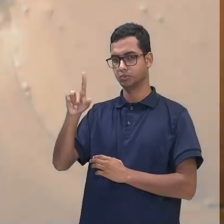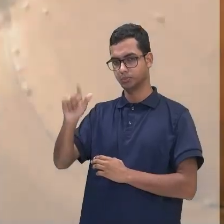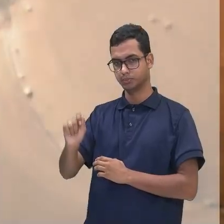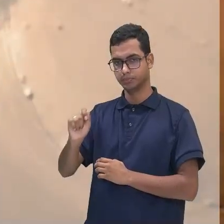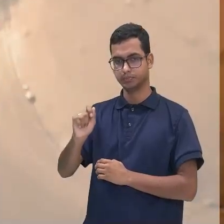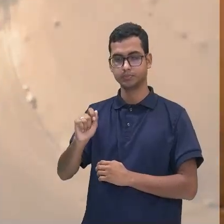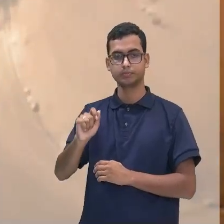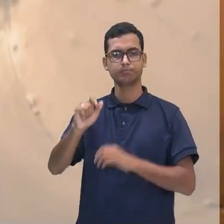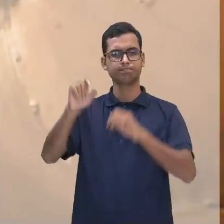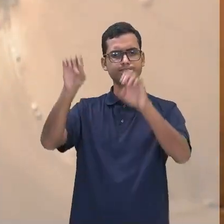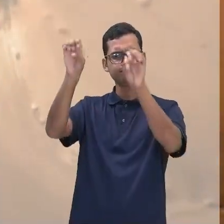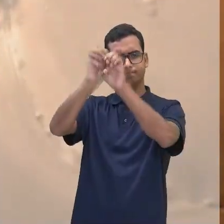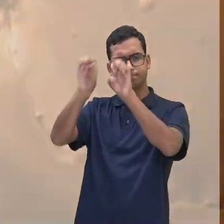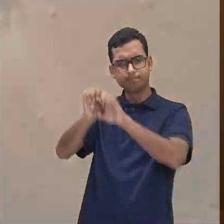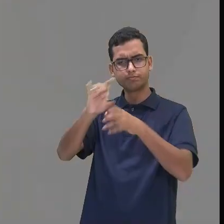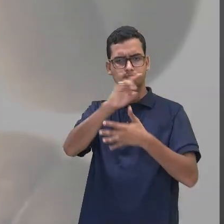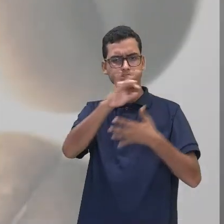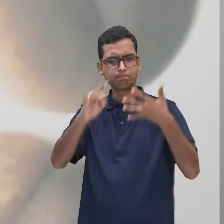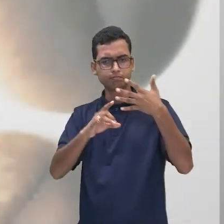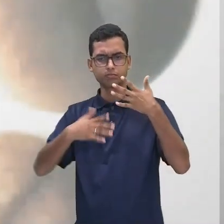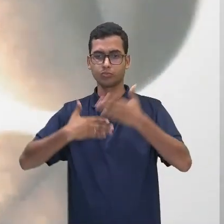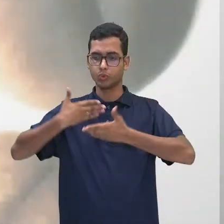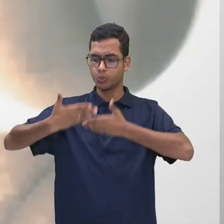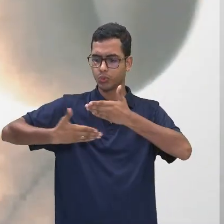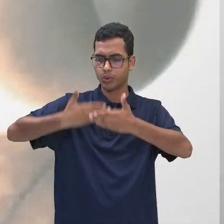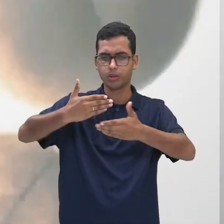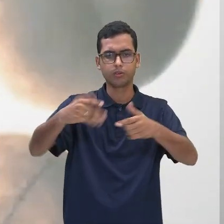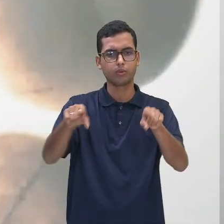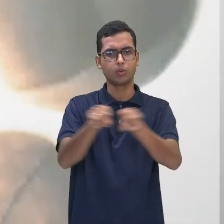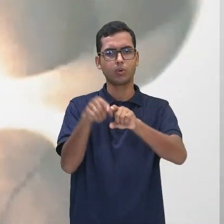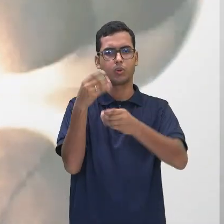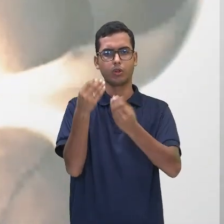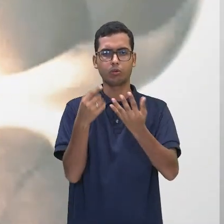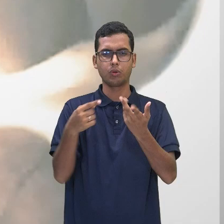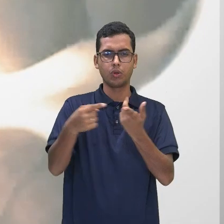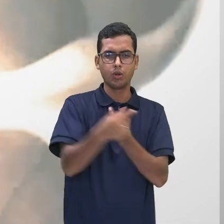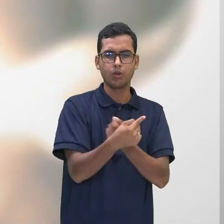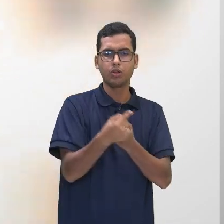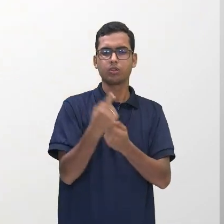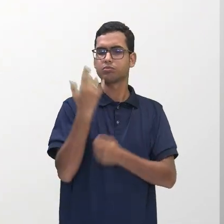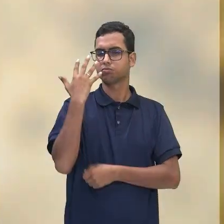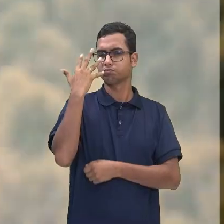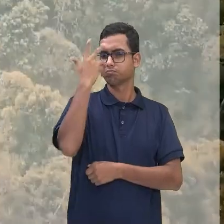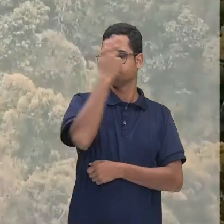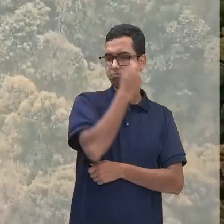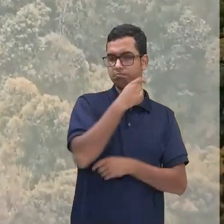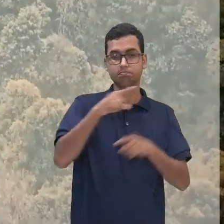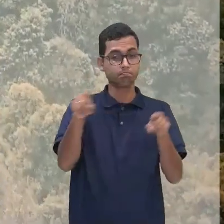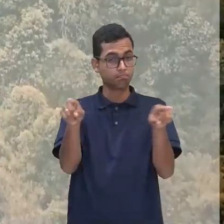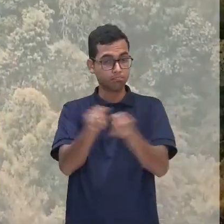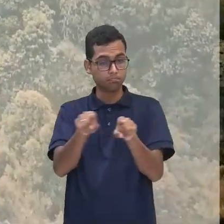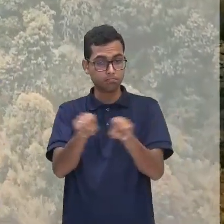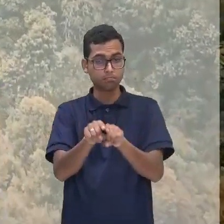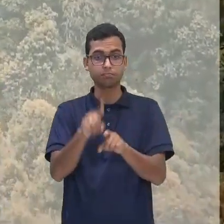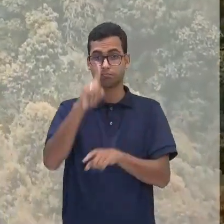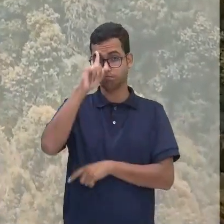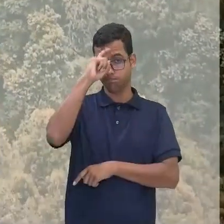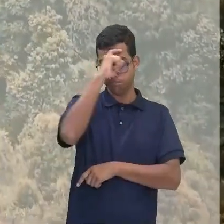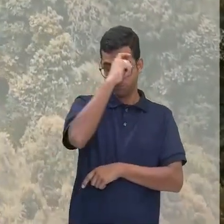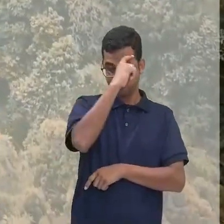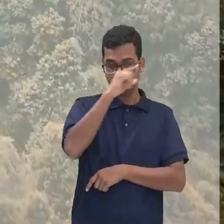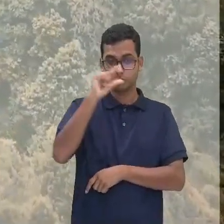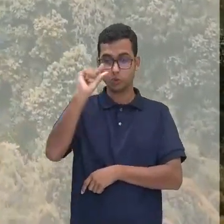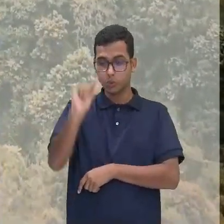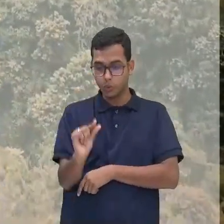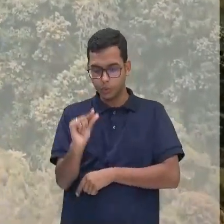Cada estrutura, cada processo, um balé de complexidade e beleza. A partir da menor célula,